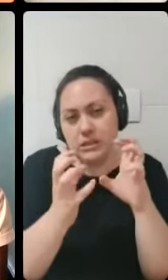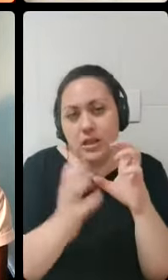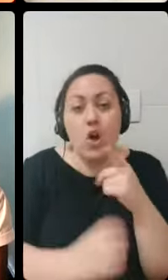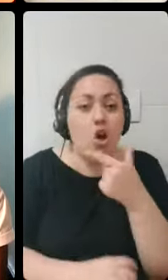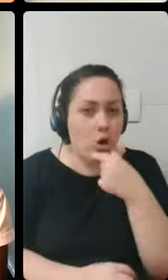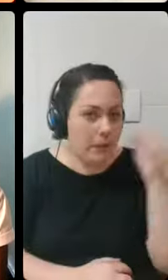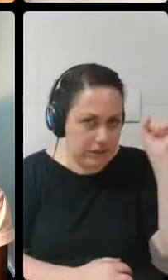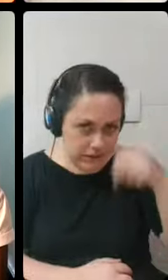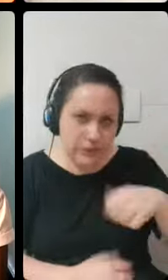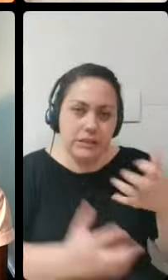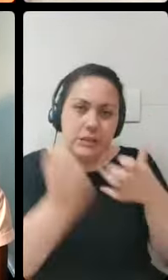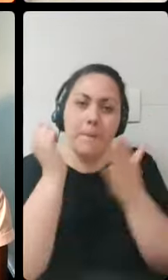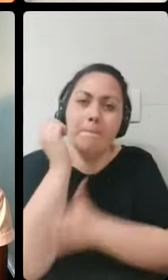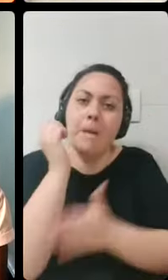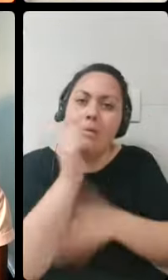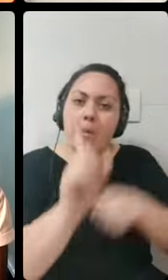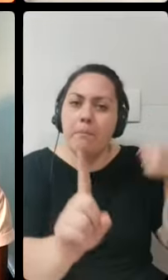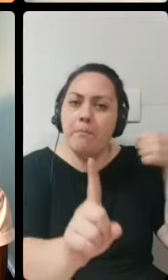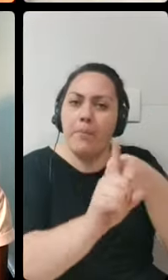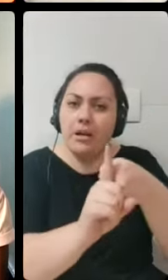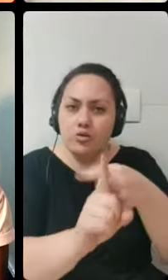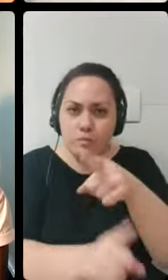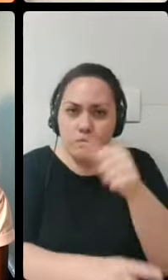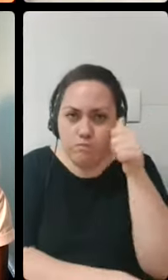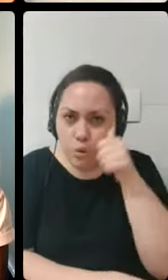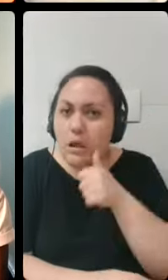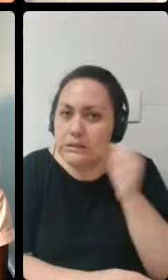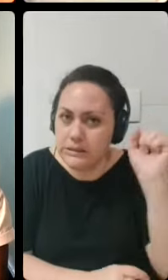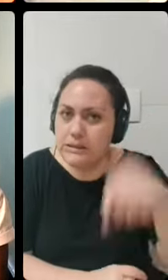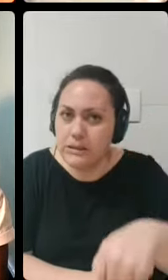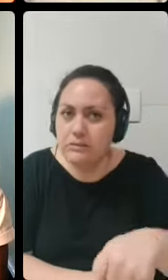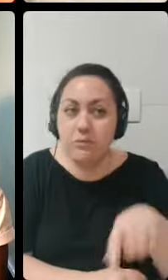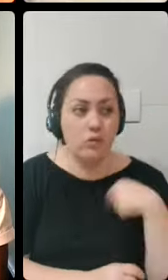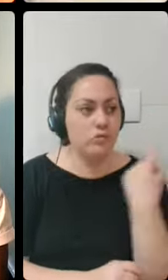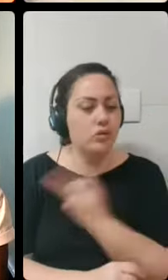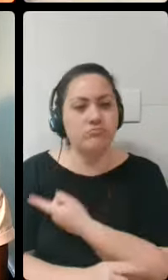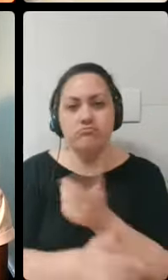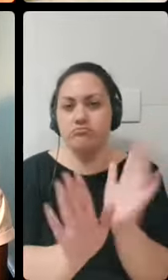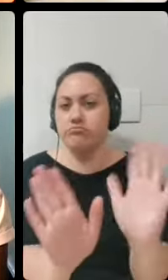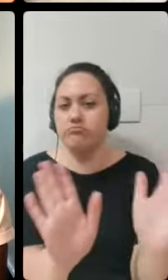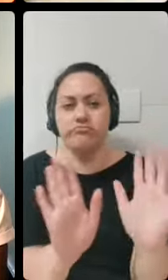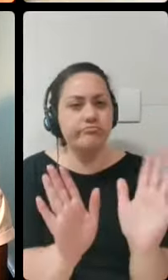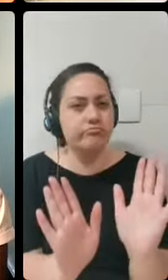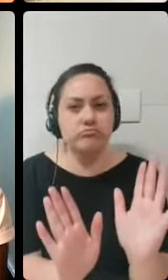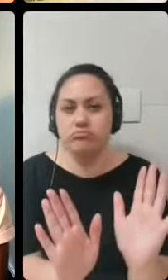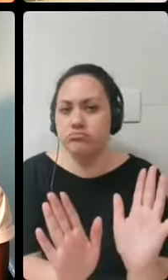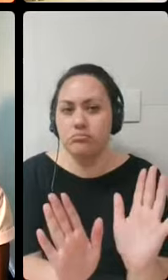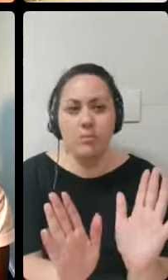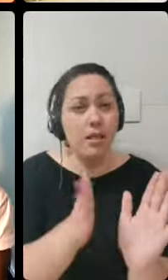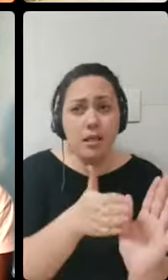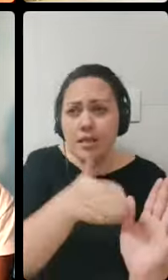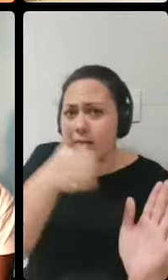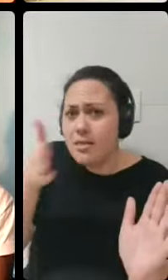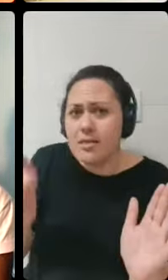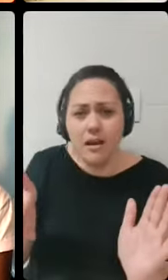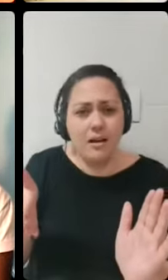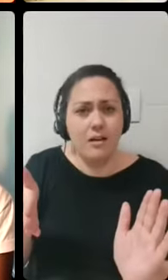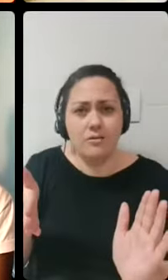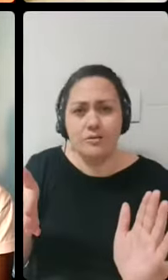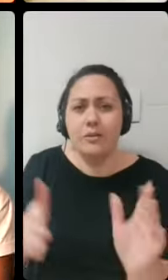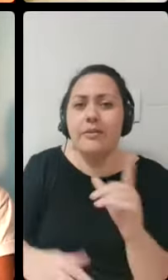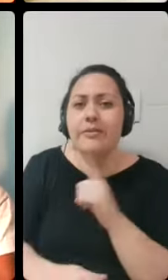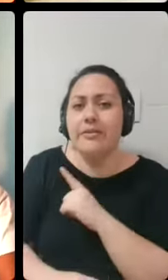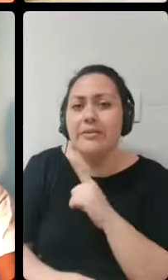indo atrás da mulher para bater nela. E aí a gente, tipo, falou, acha, no lado da casa dele tinha a questão